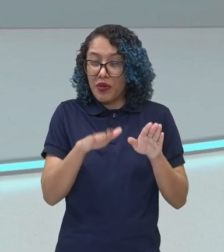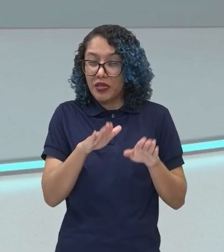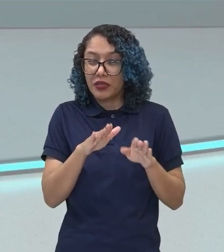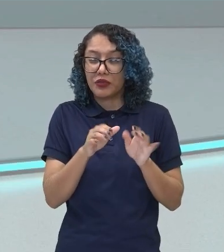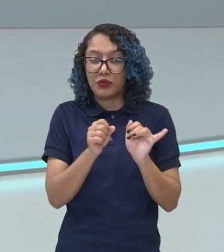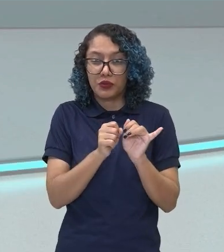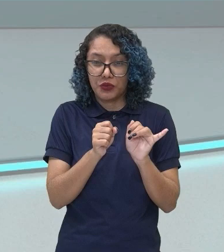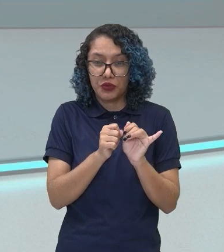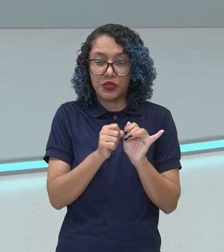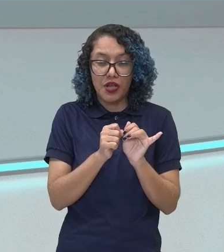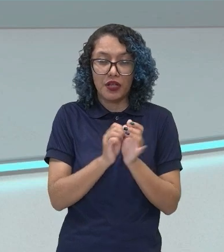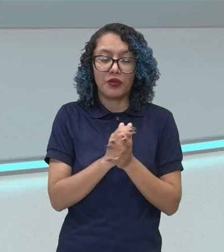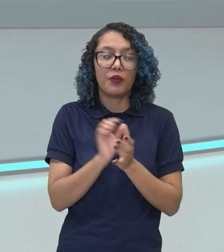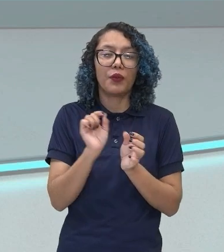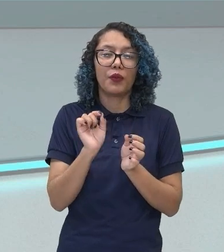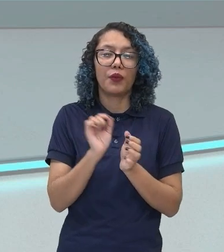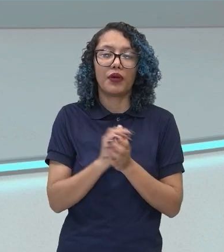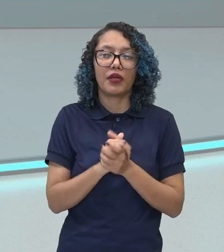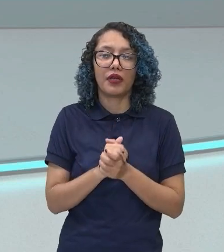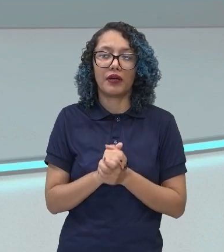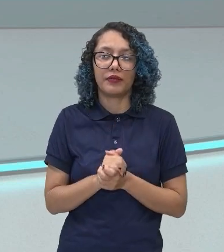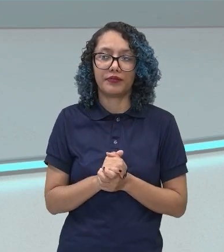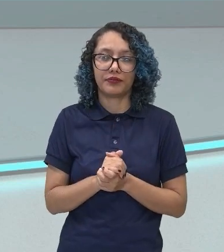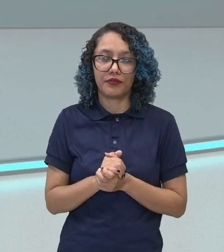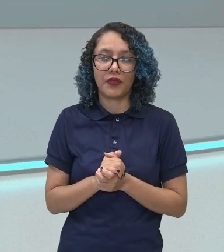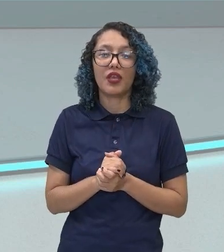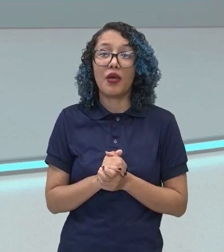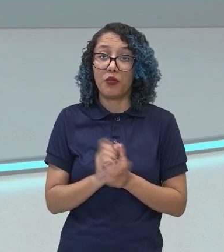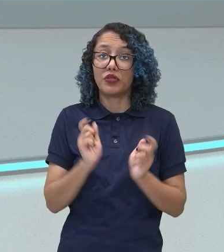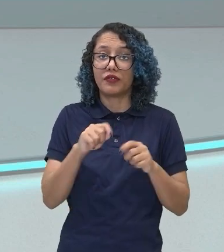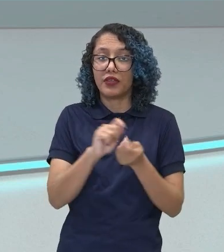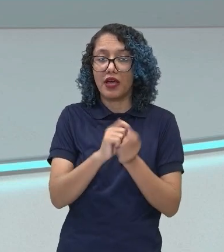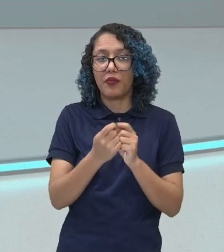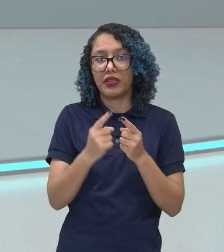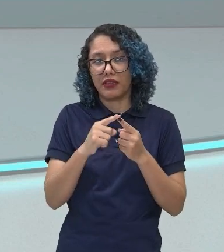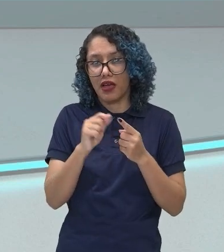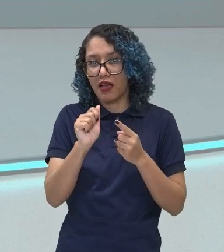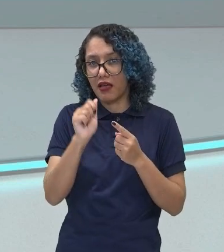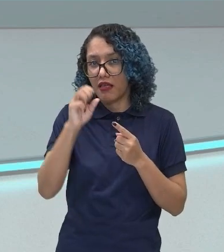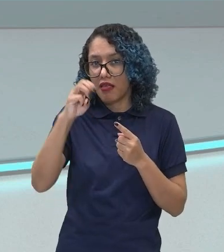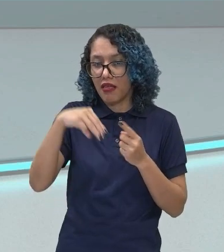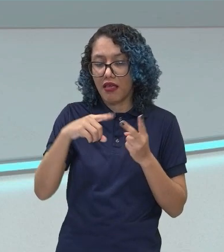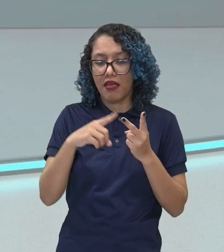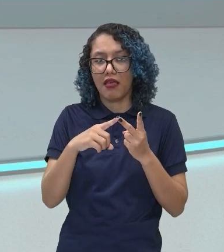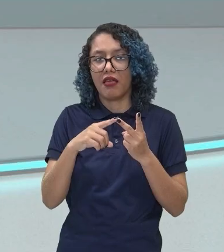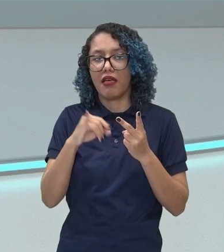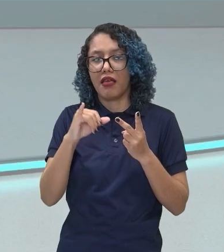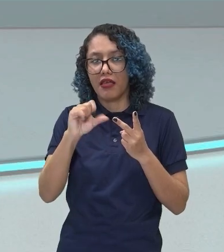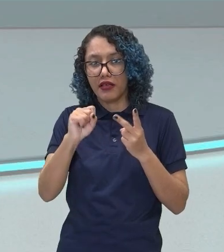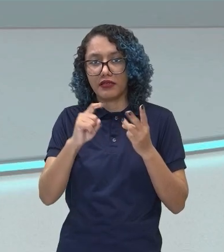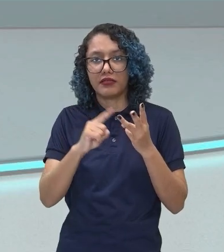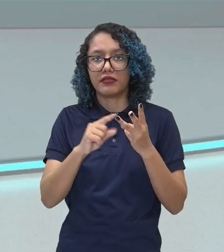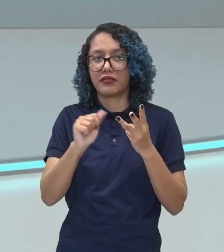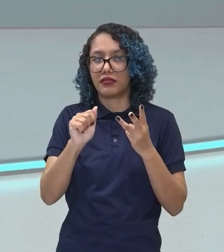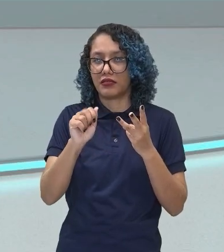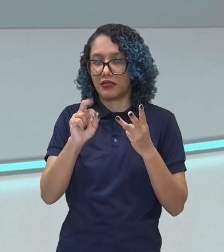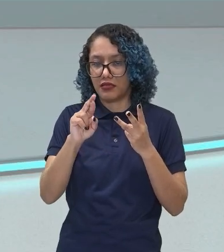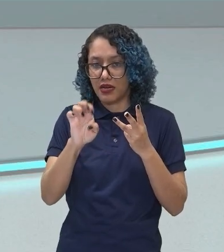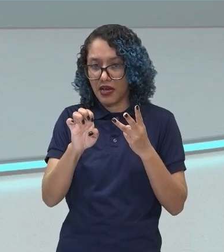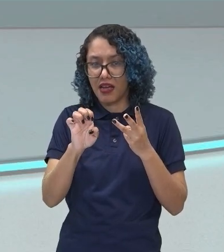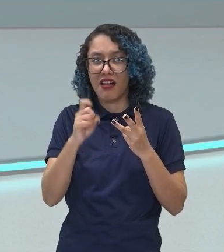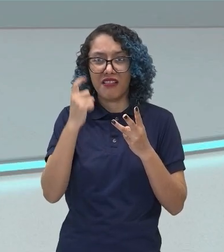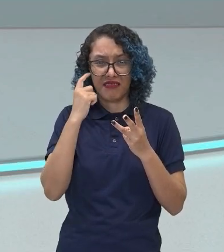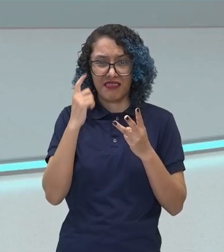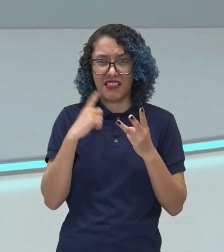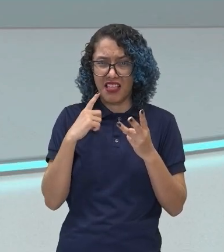estou conjugando, ele vai se transformar em am, is ou are, tá certo? Vocês viram essas três numa